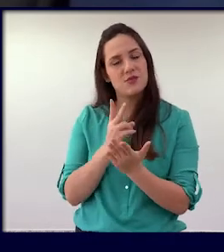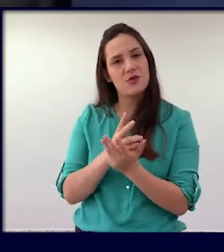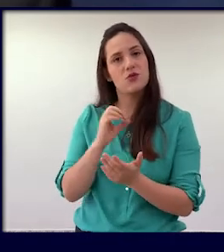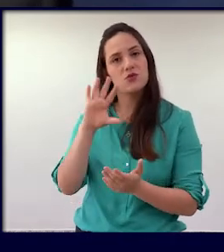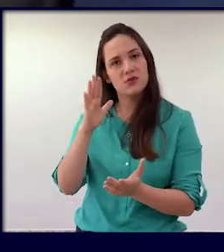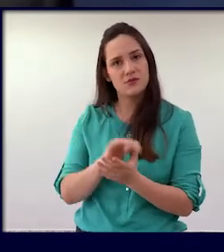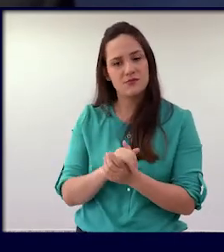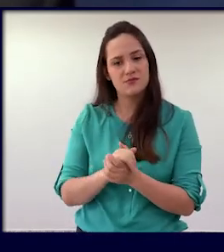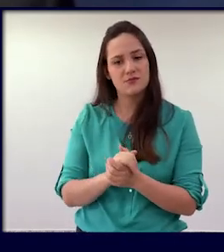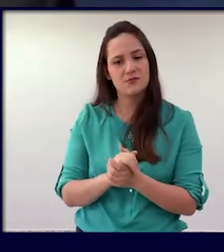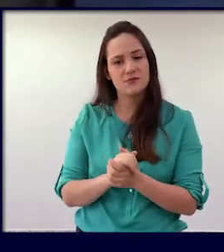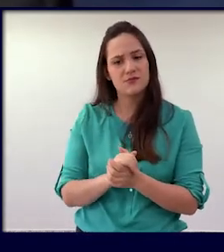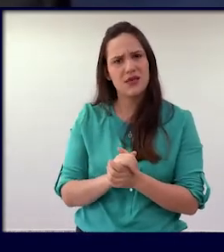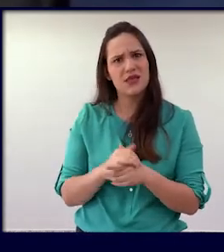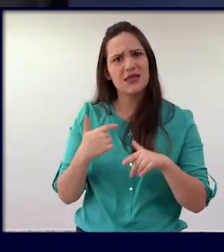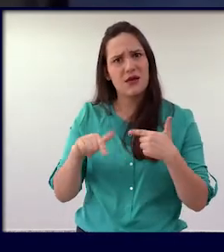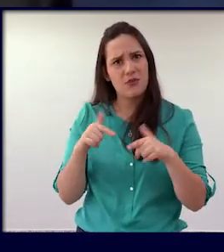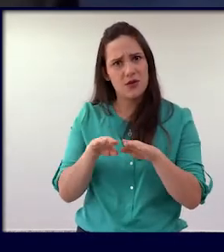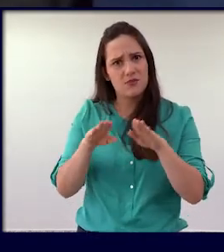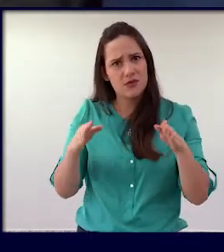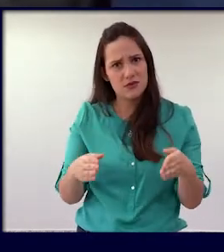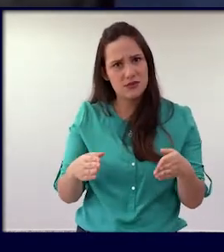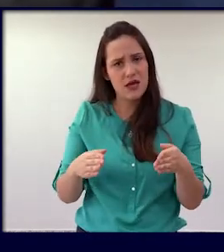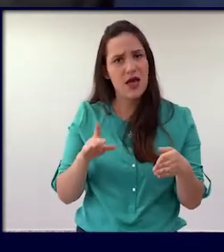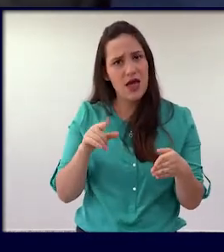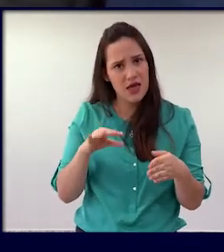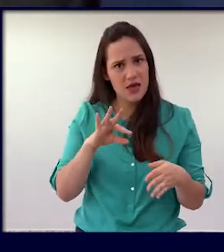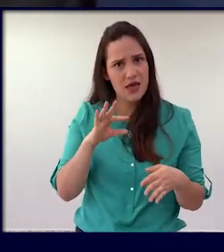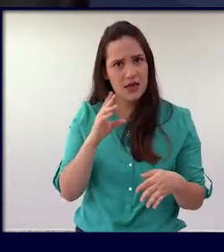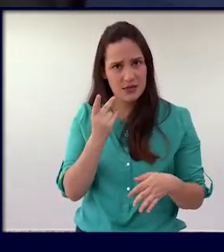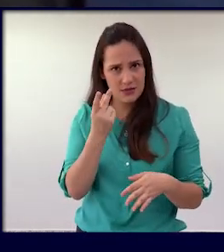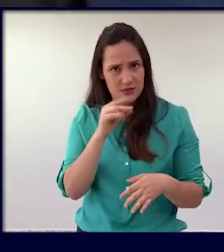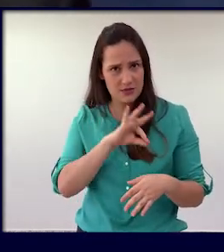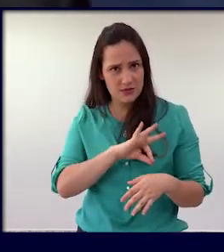Kátia, agora uma pergunta bem recorrente. O trabalho de mesário é remunerado?